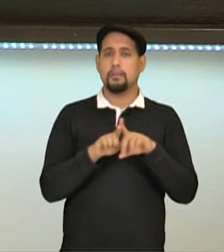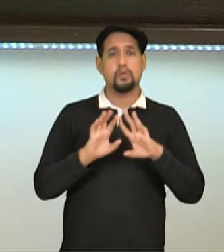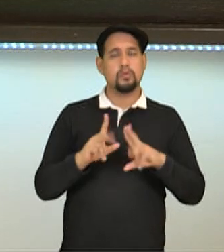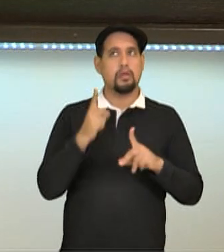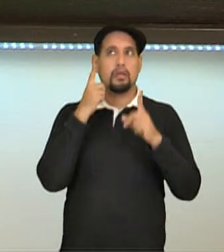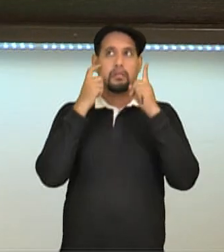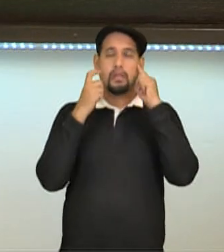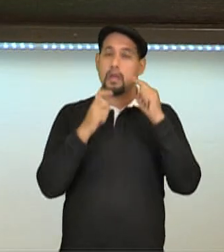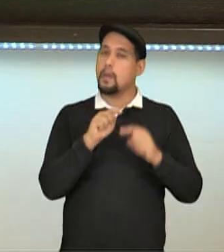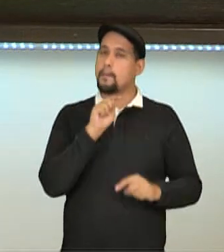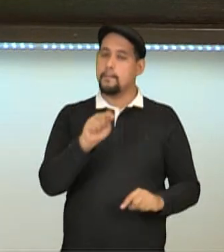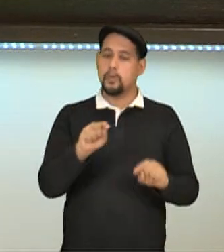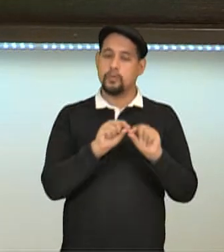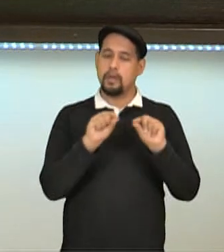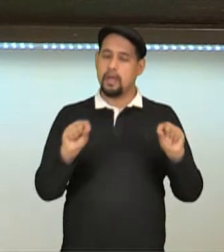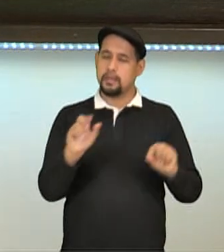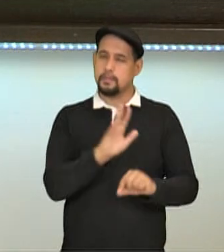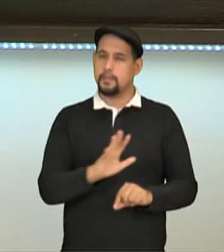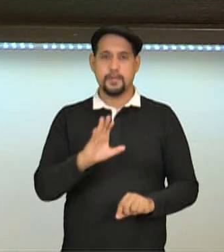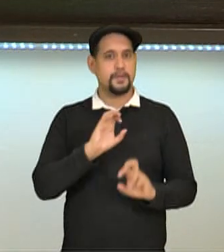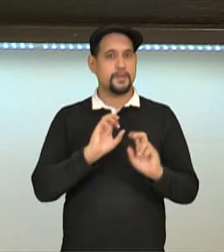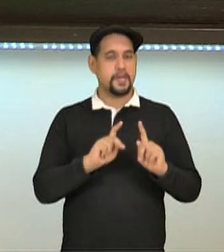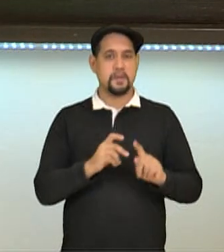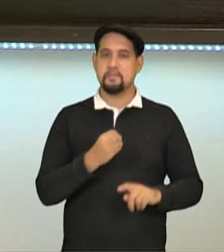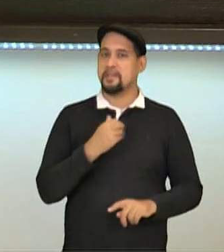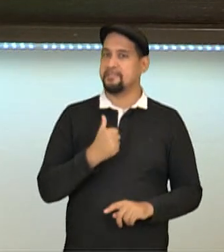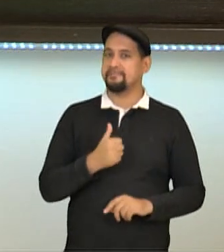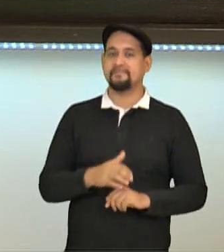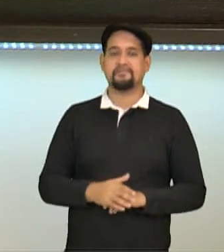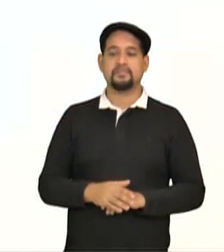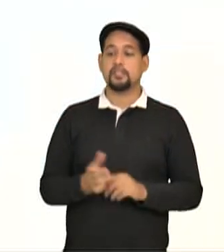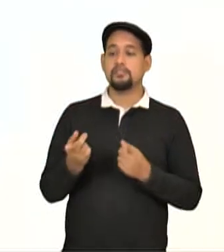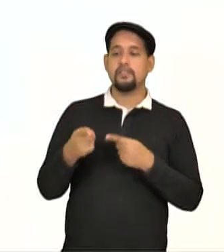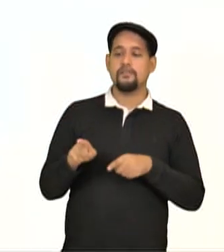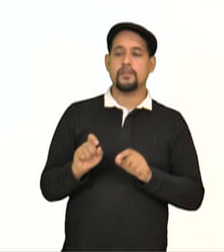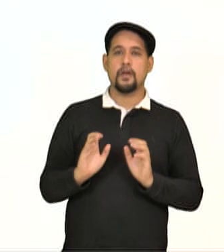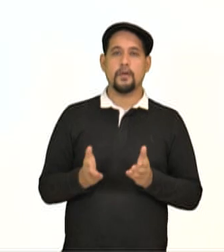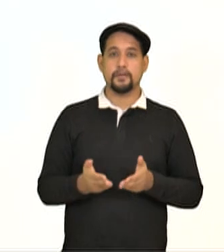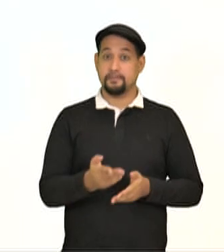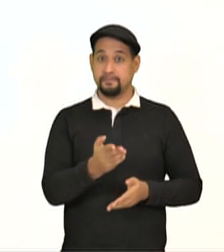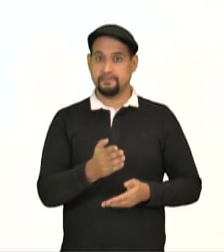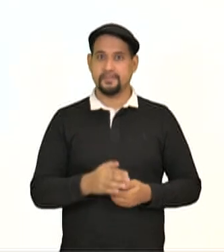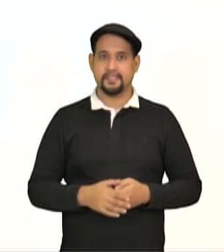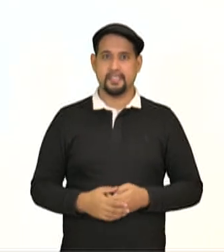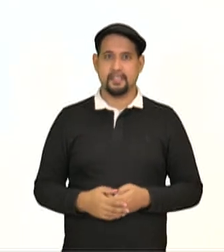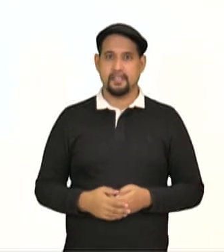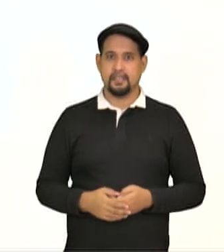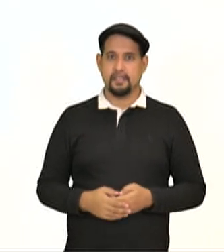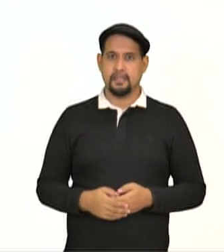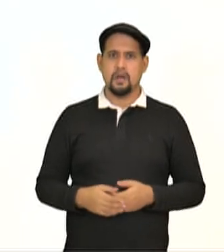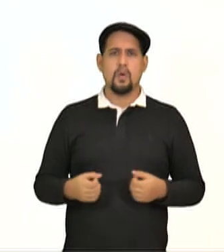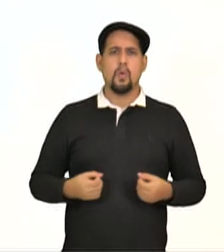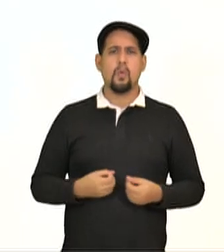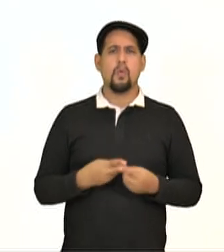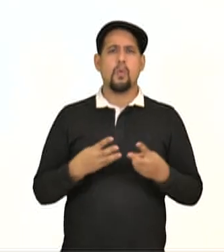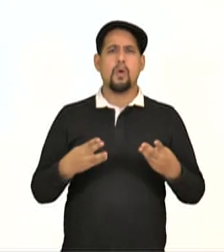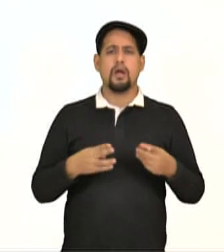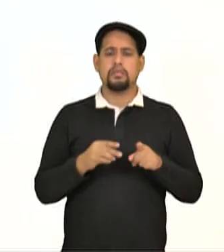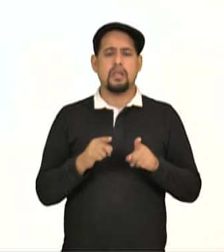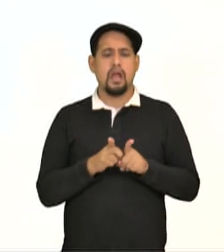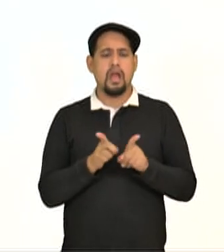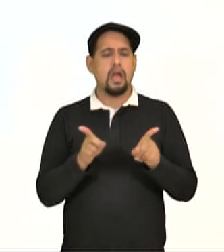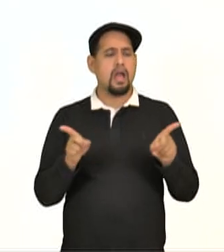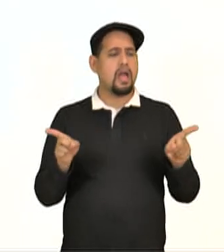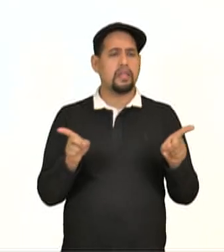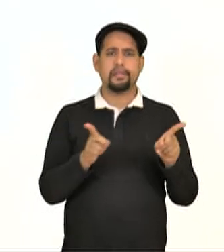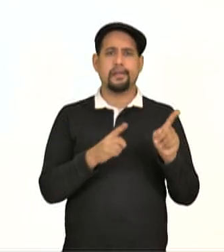tem de ponto, reta e plano, tudo bem? Muito bem. Um desafio aí para vocês. Quantas retas podemos